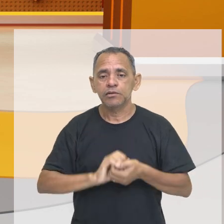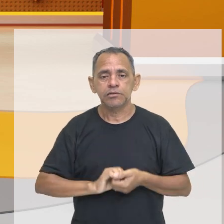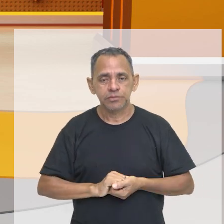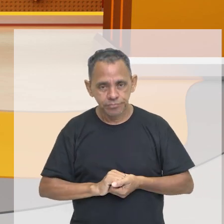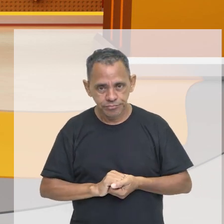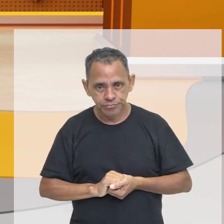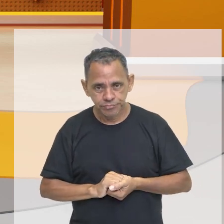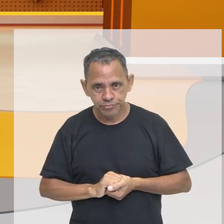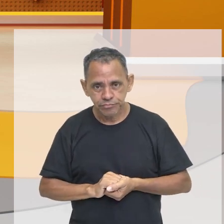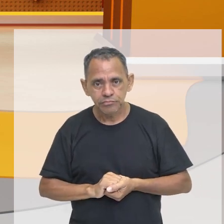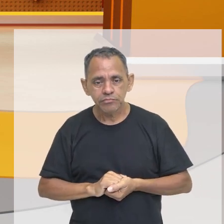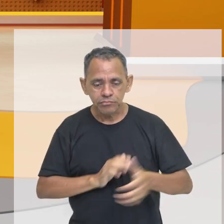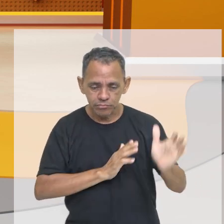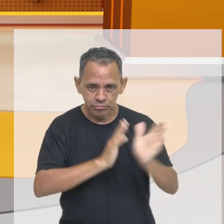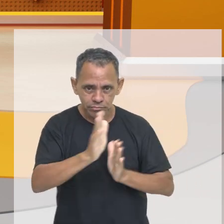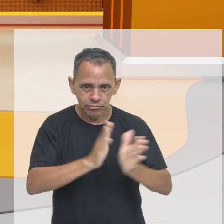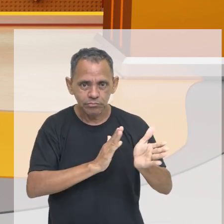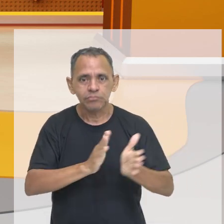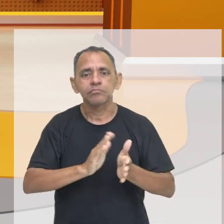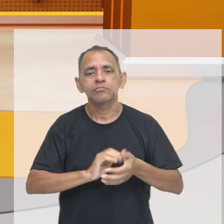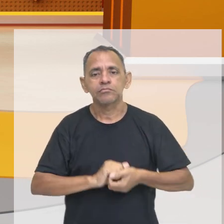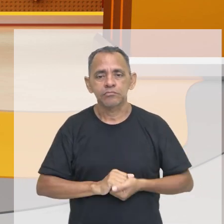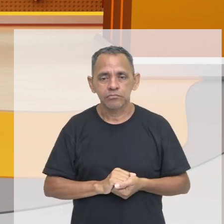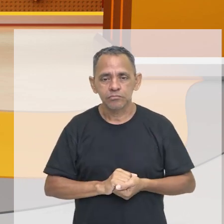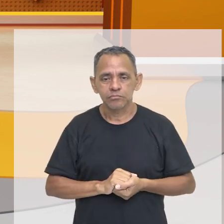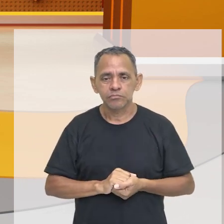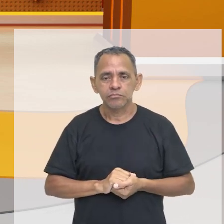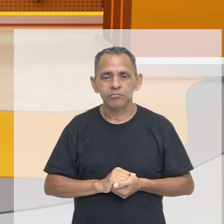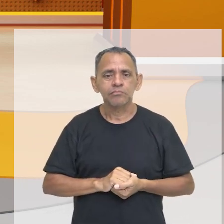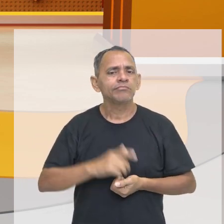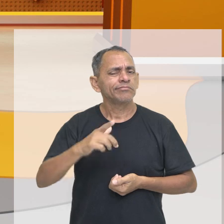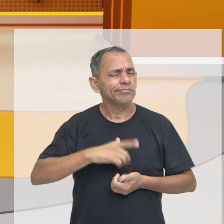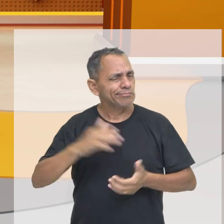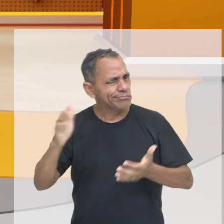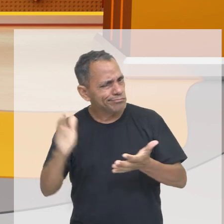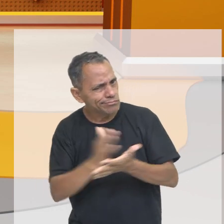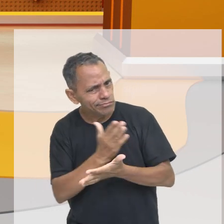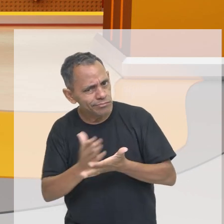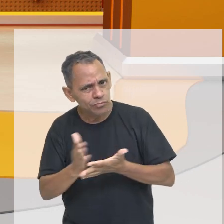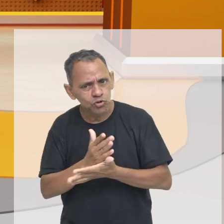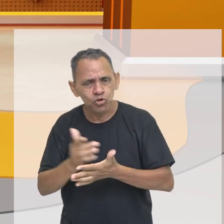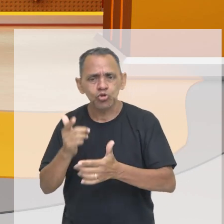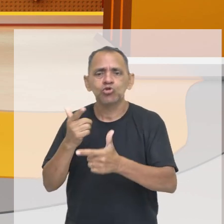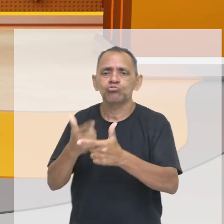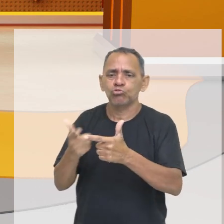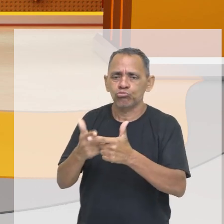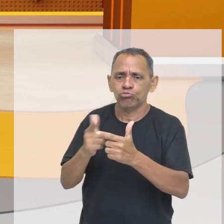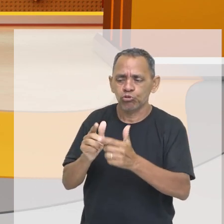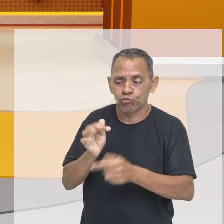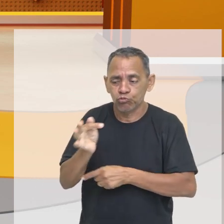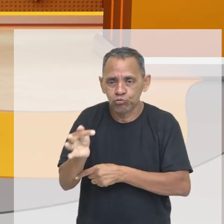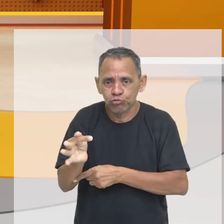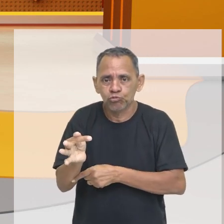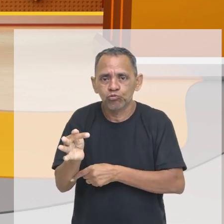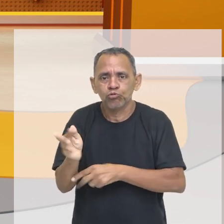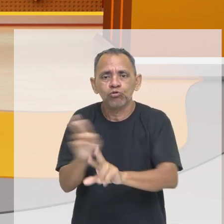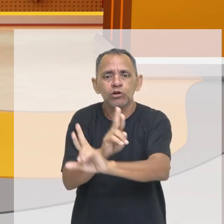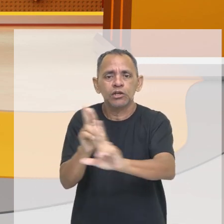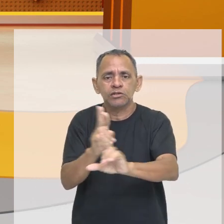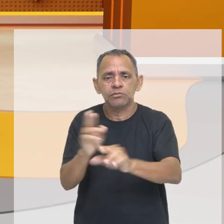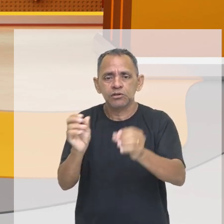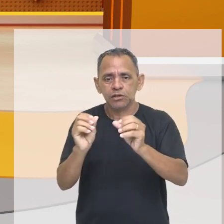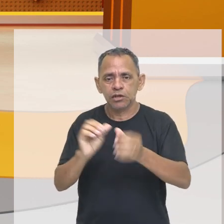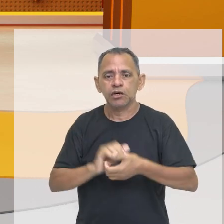esse movimento de milagre econômico vai vir com alguns problemas futuros em relação